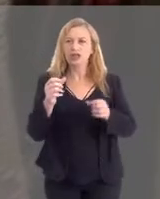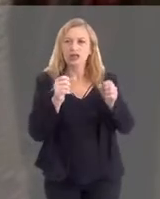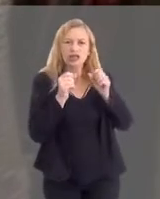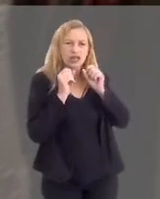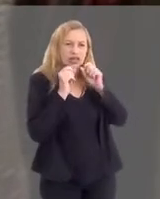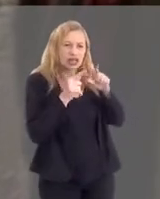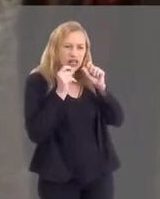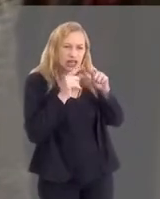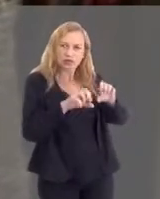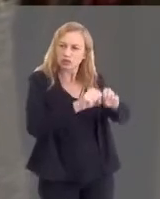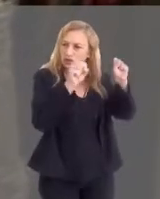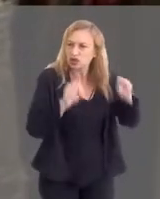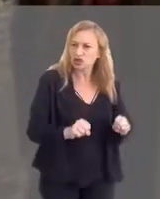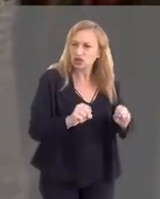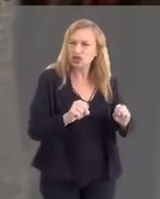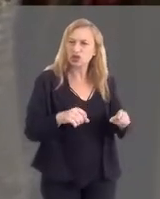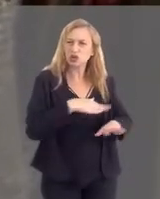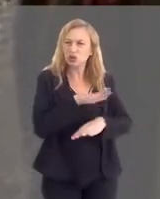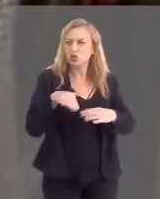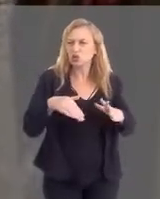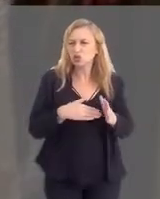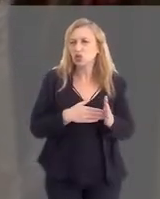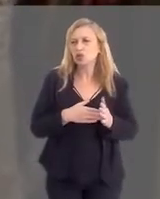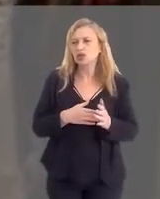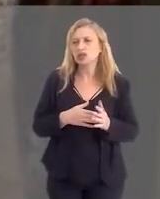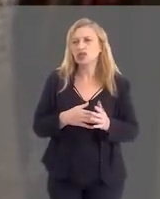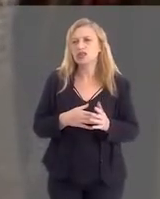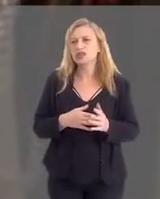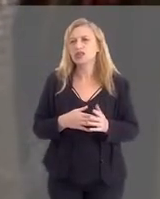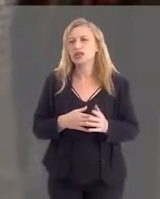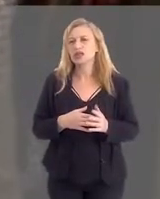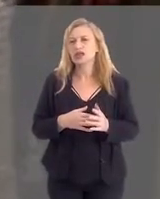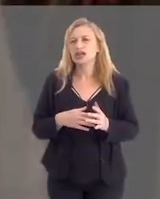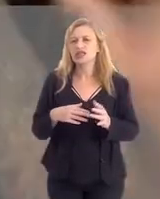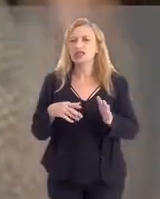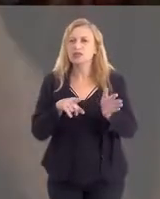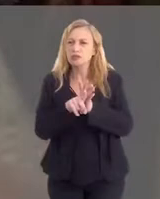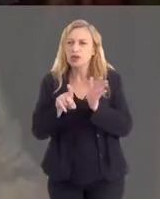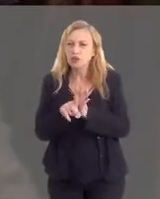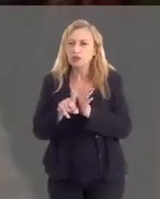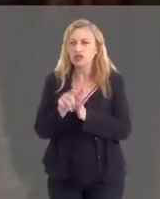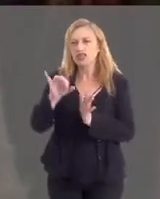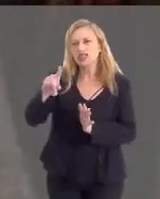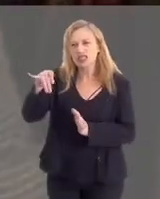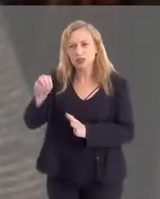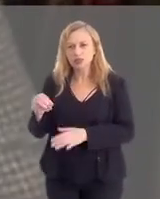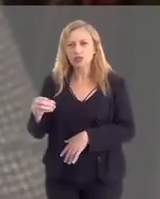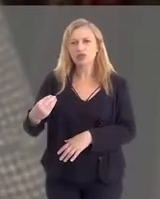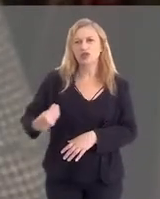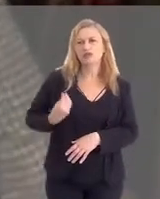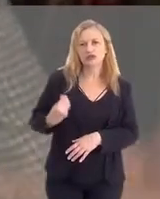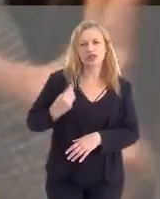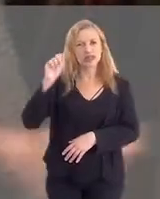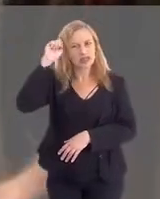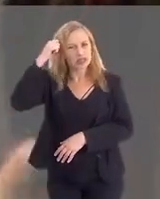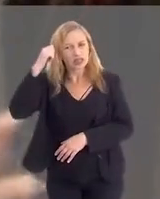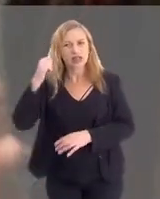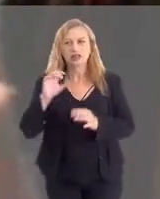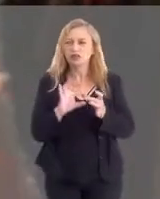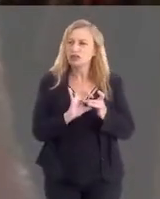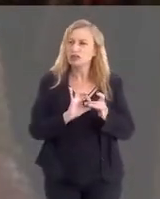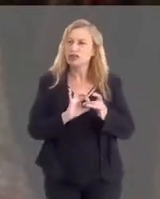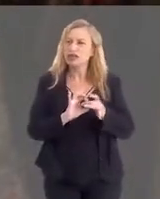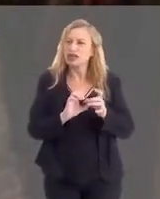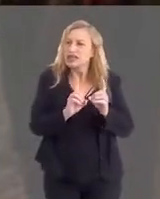que é questionadora do sistema e que traz toda essa complexidade de símbolos e essa vivência negra.